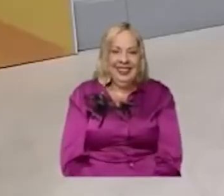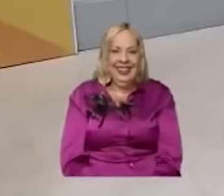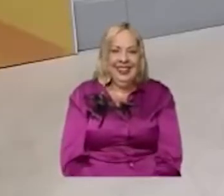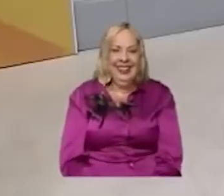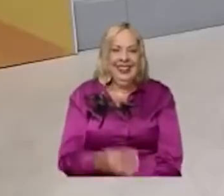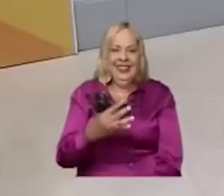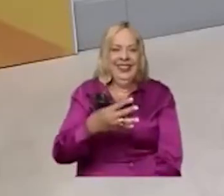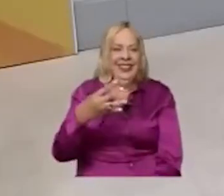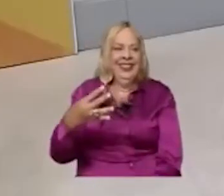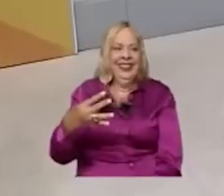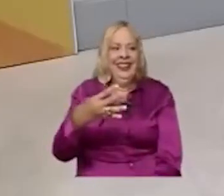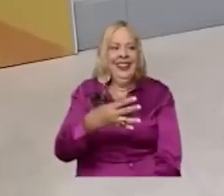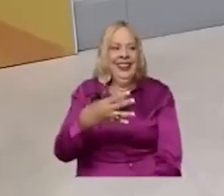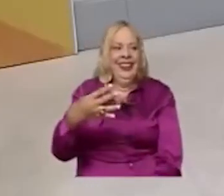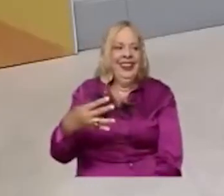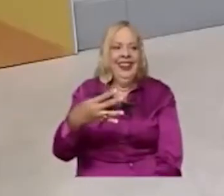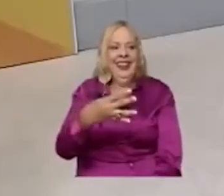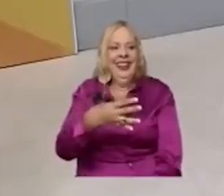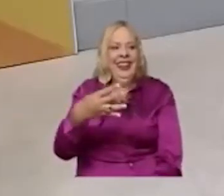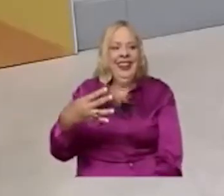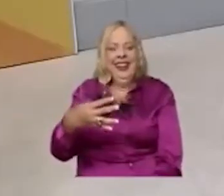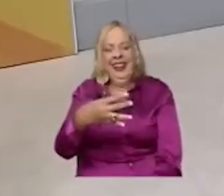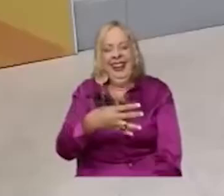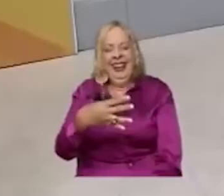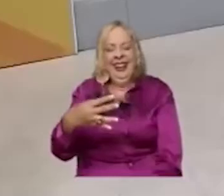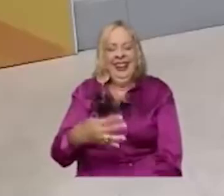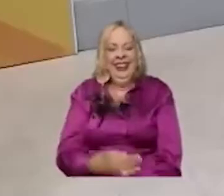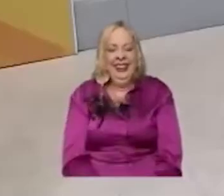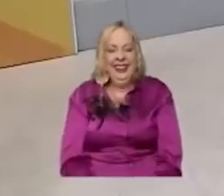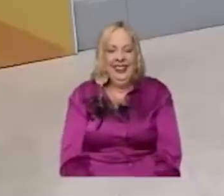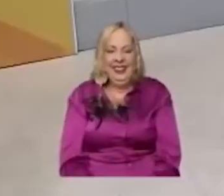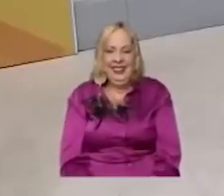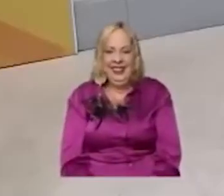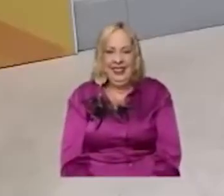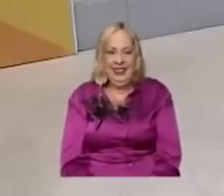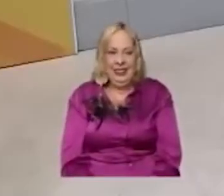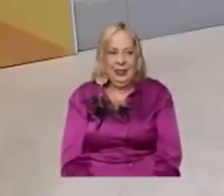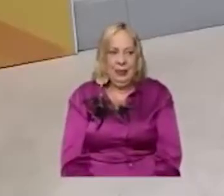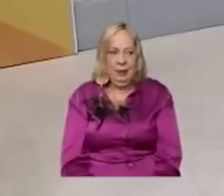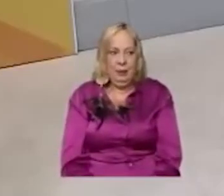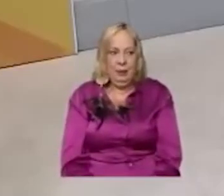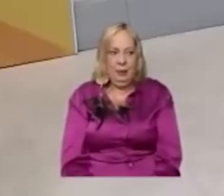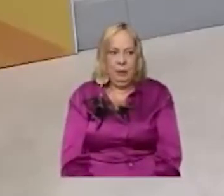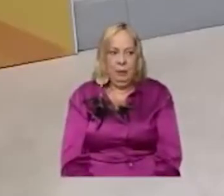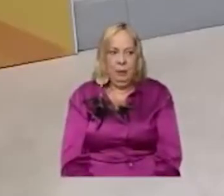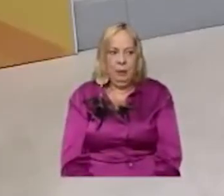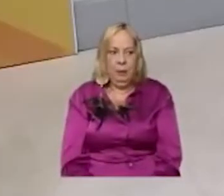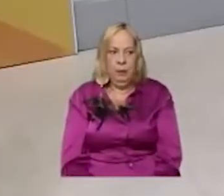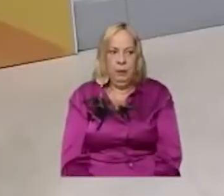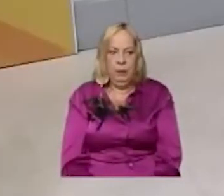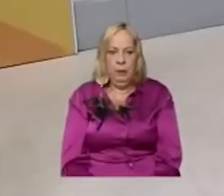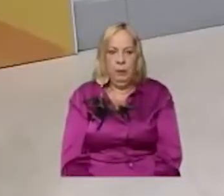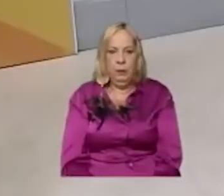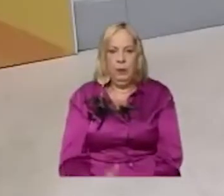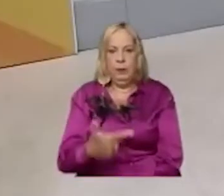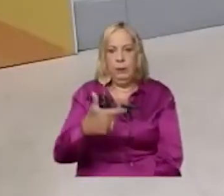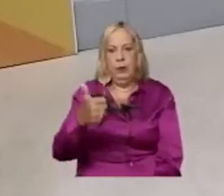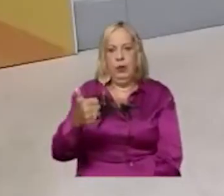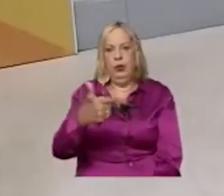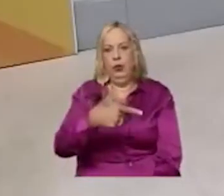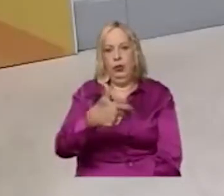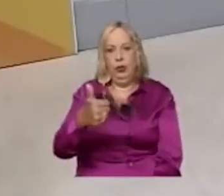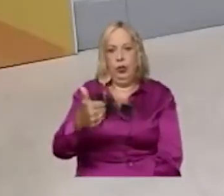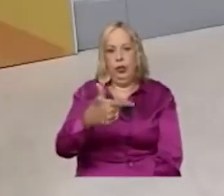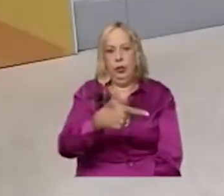Marcou? 44 agora, 44. Vamos lá, acreditando. 44 subiu, sobe também o número